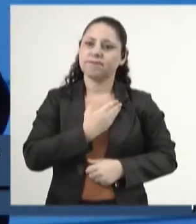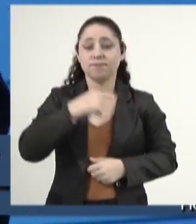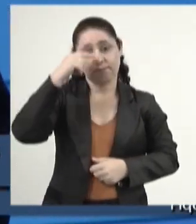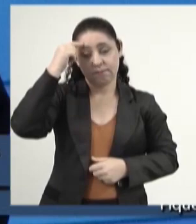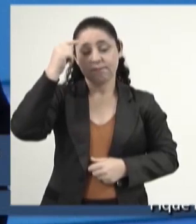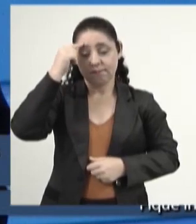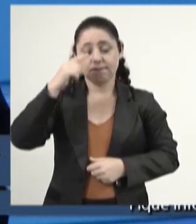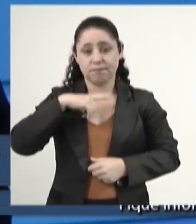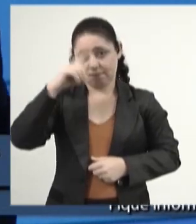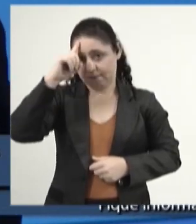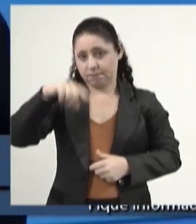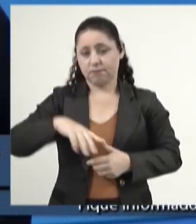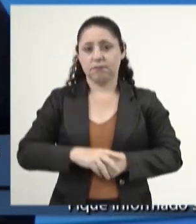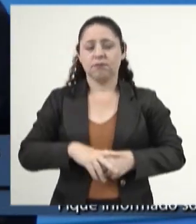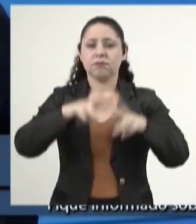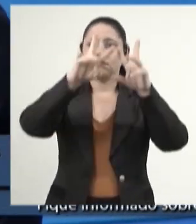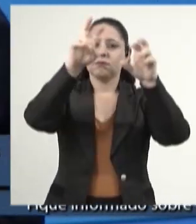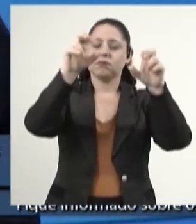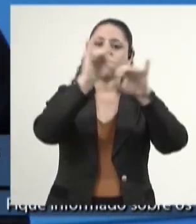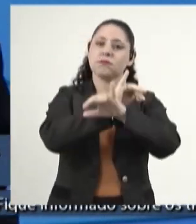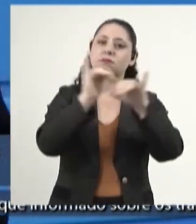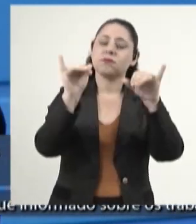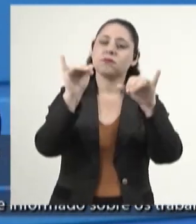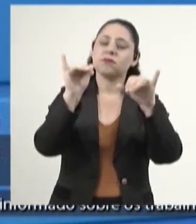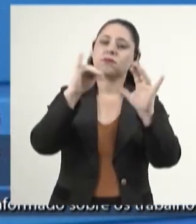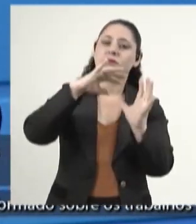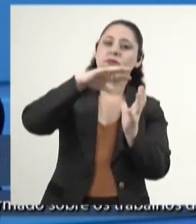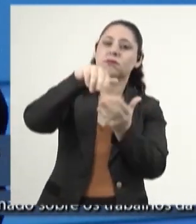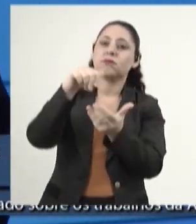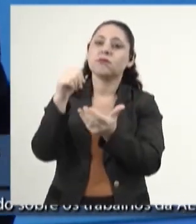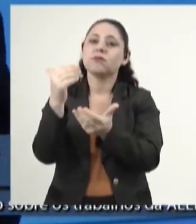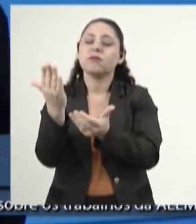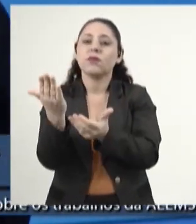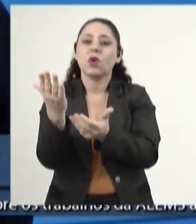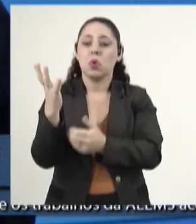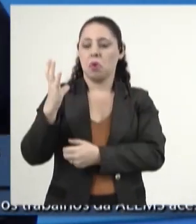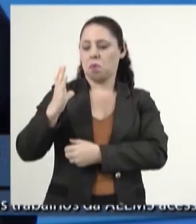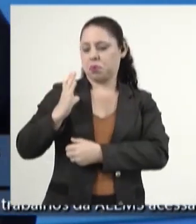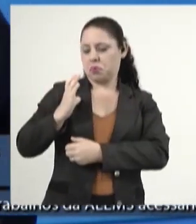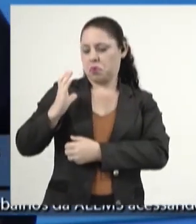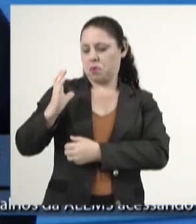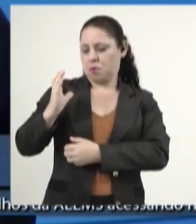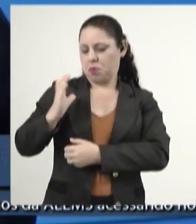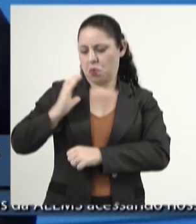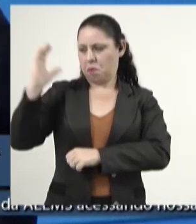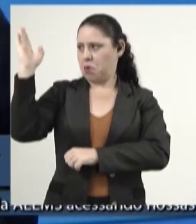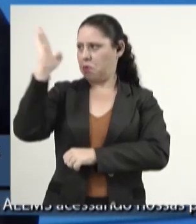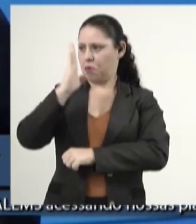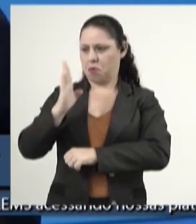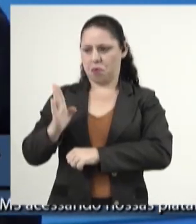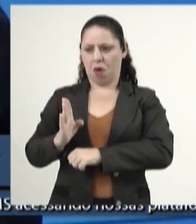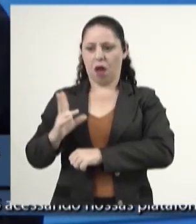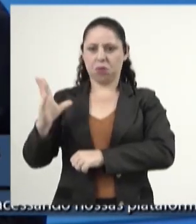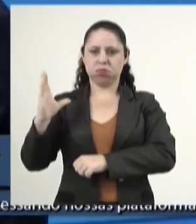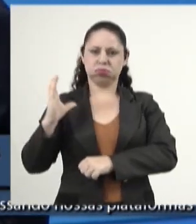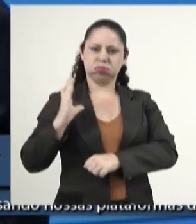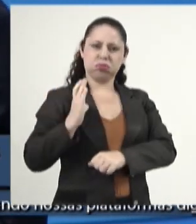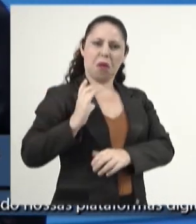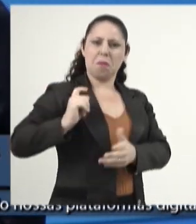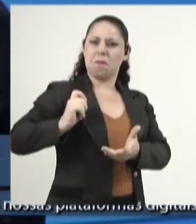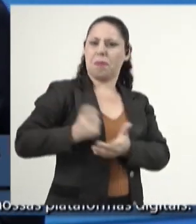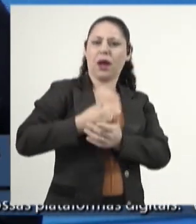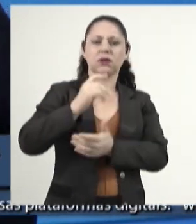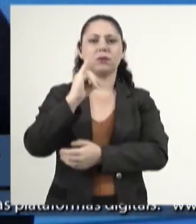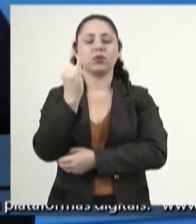Zé Teixeira, matéria de uma mídia internacional. Elite brasileira do agro enriquece sem pagar